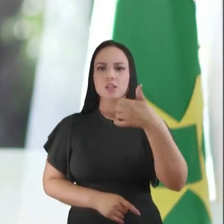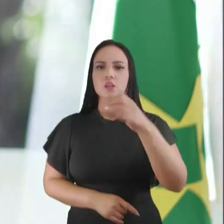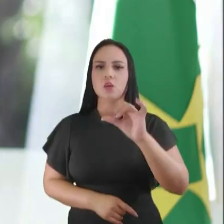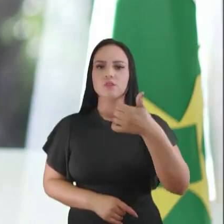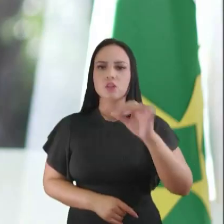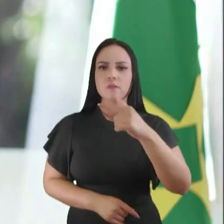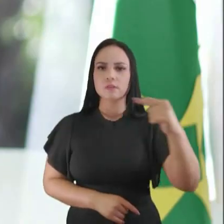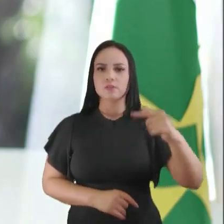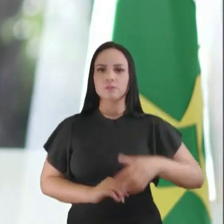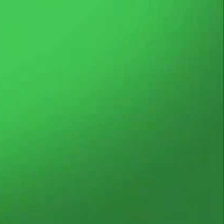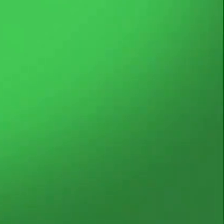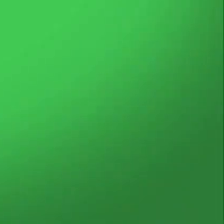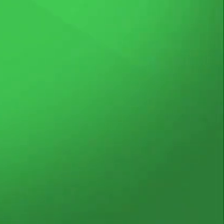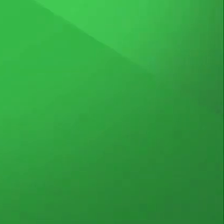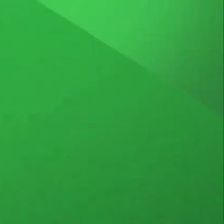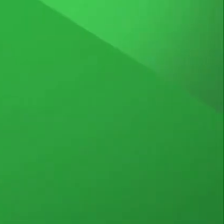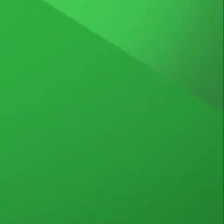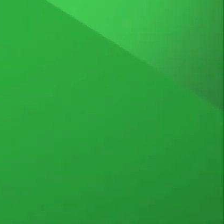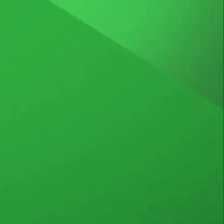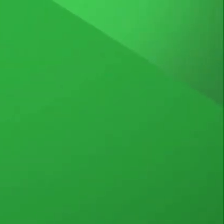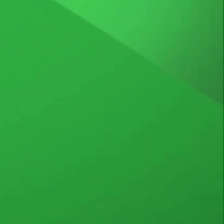Michele, 19197. Pai 1921.